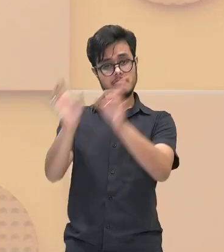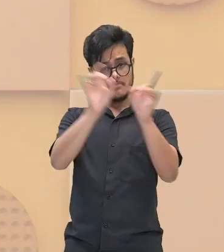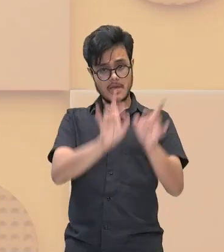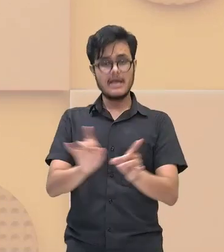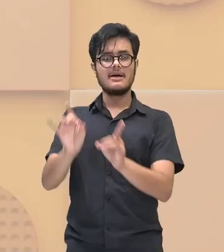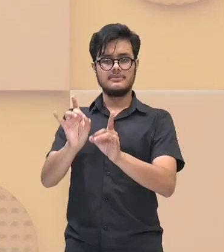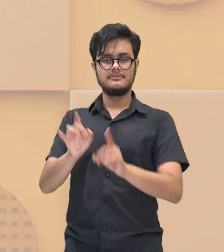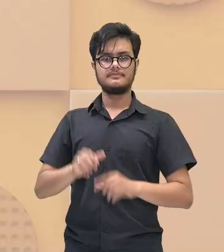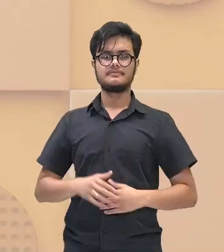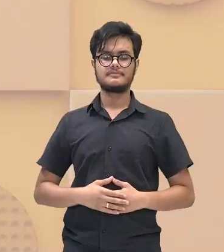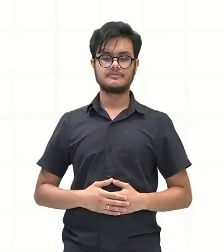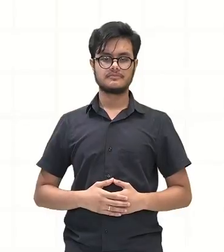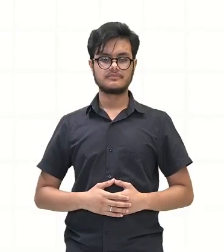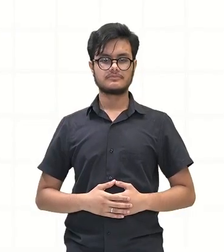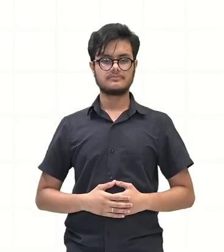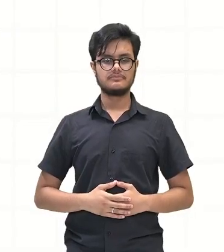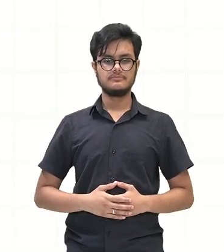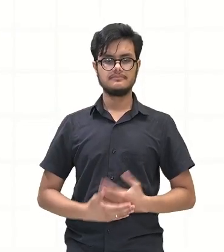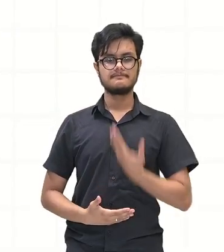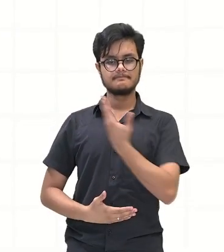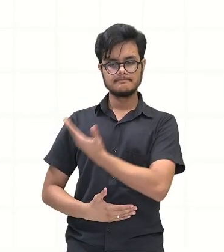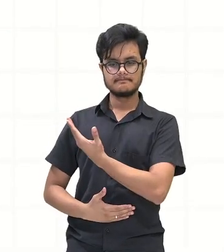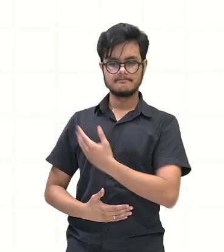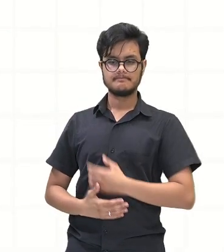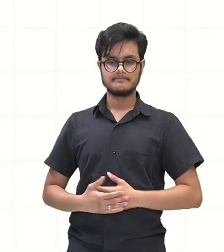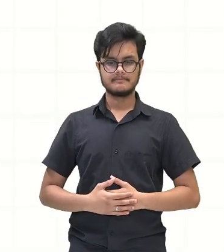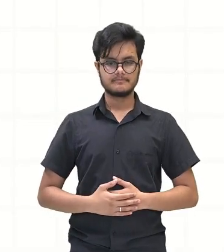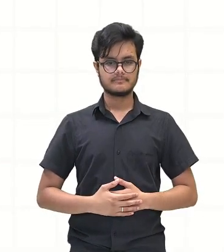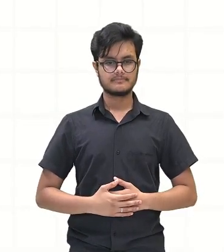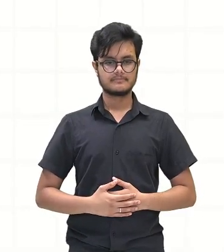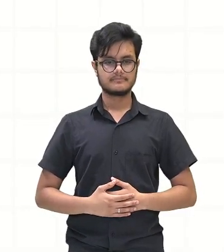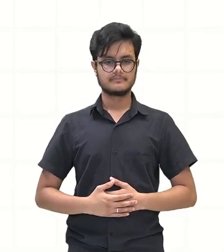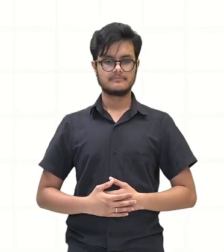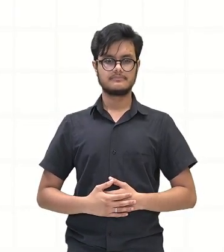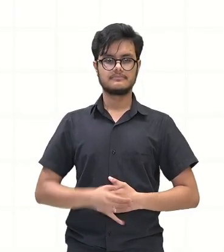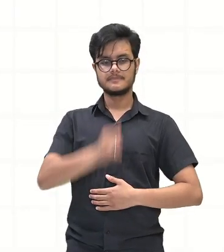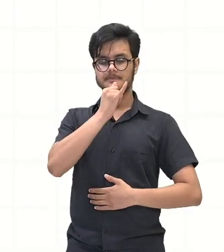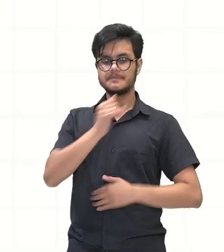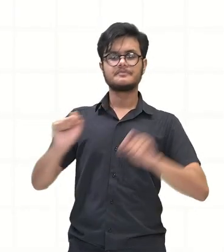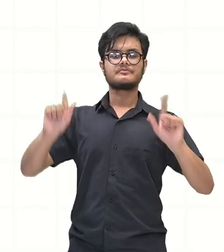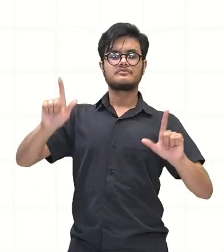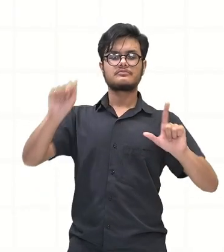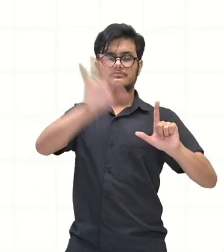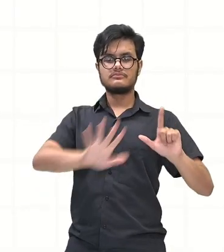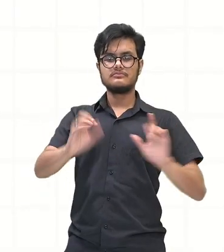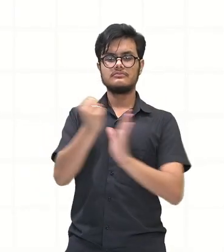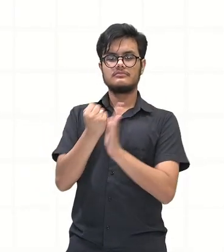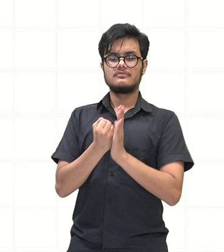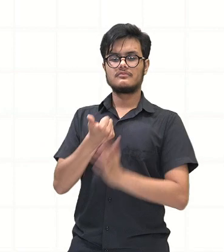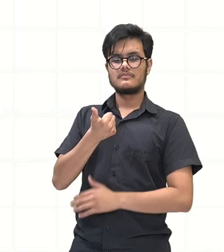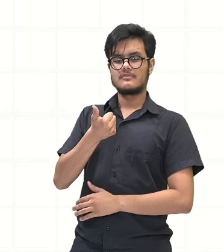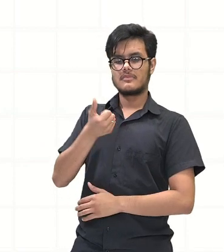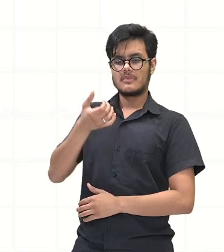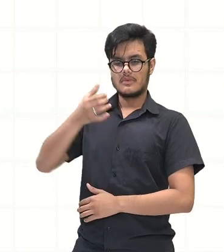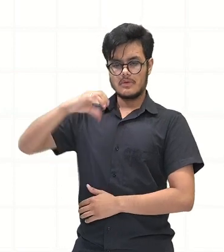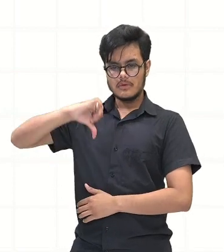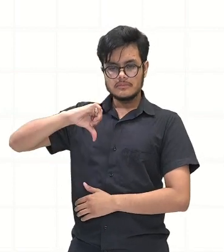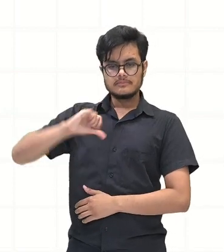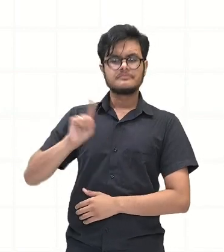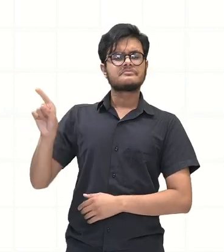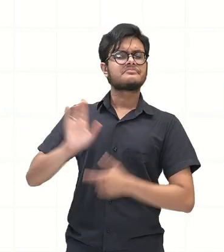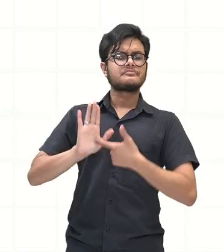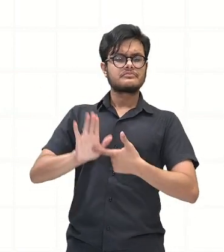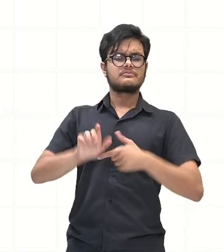mercadorias. Observem aí na nossa próxima imagem em que nós temos uma gravura do século XIX representando